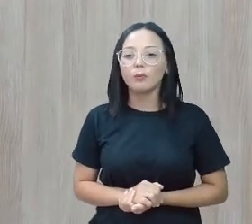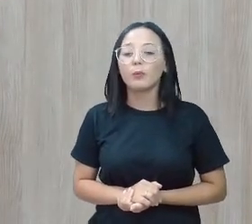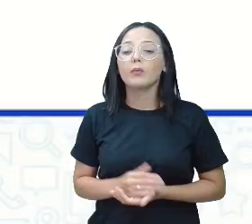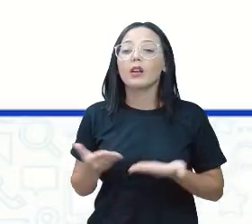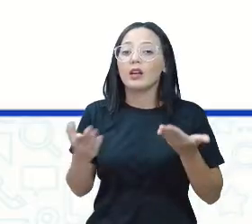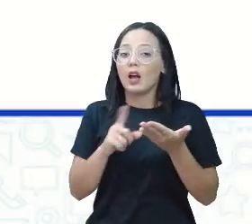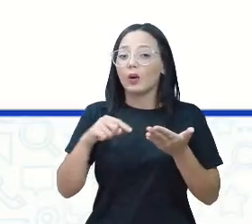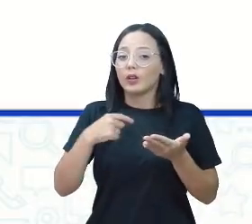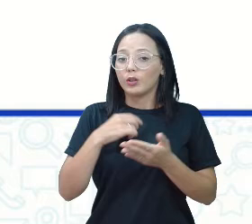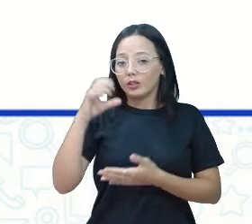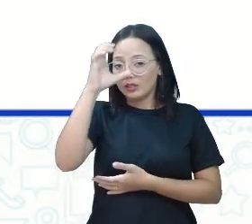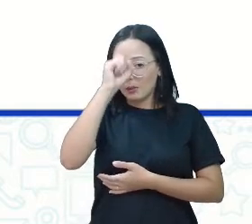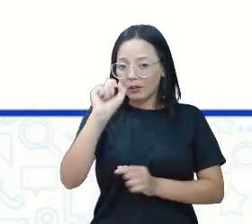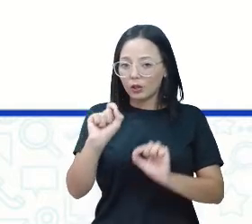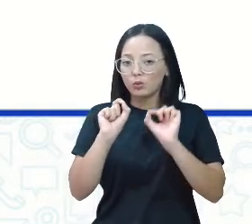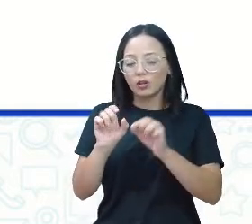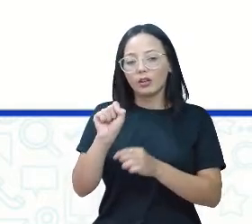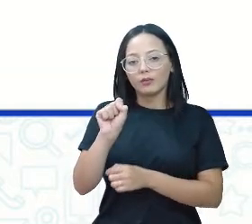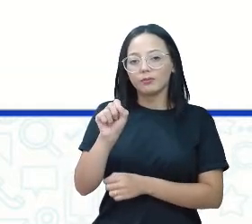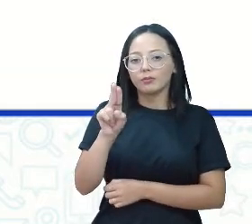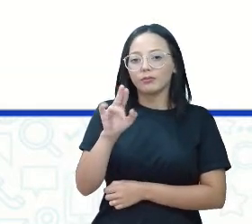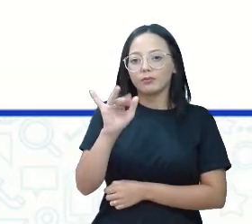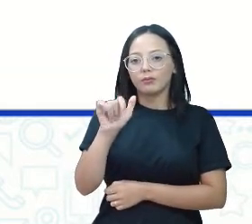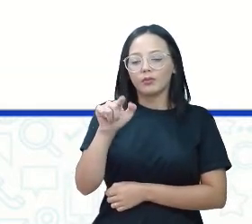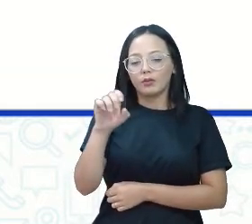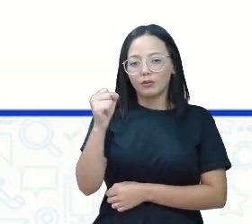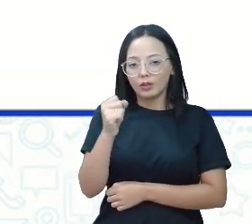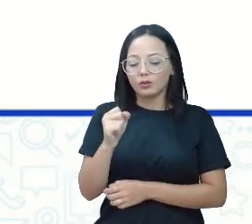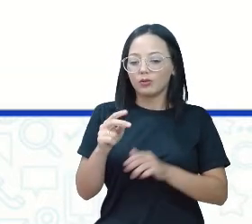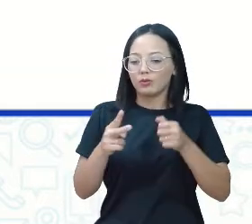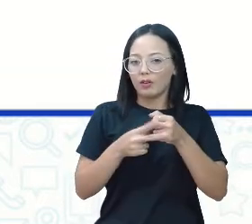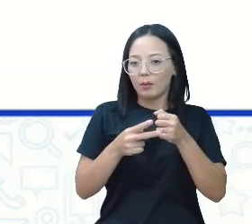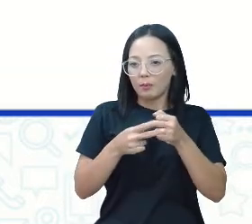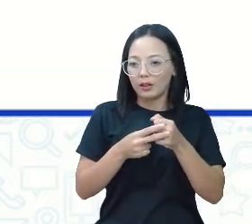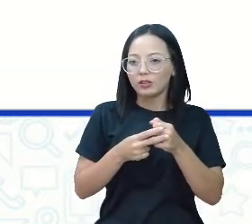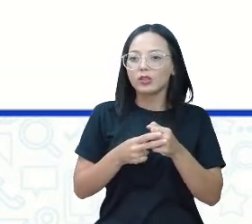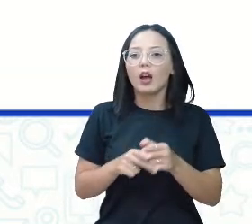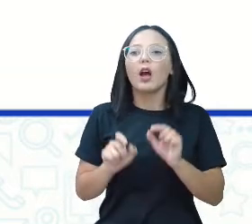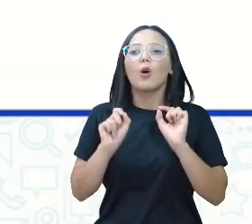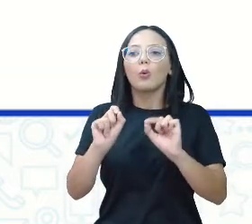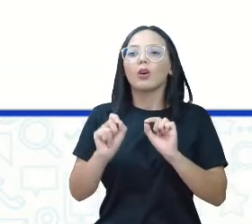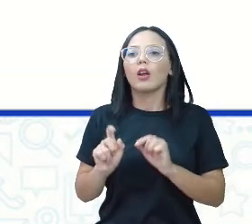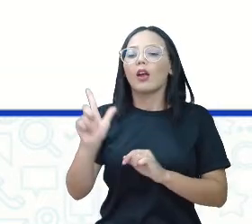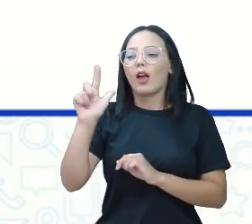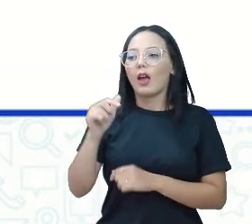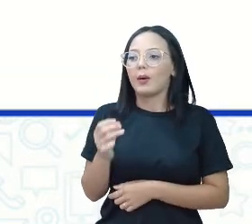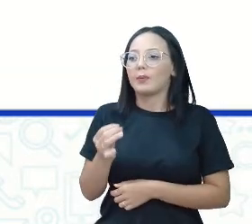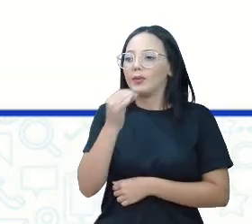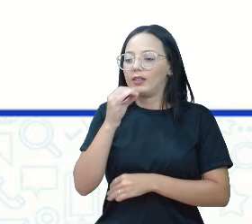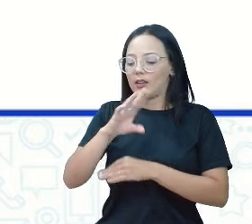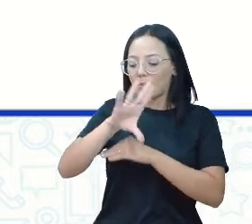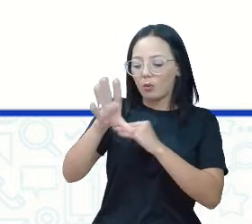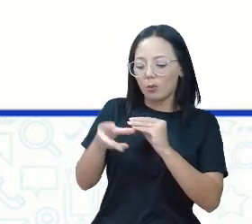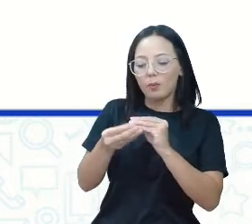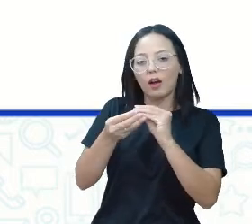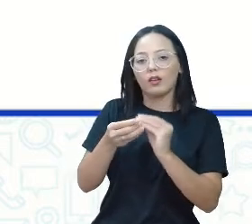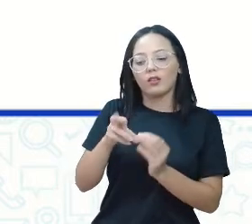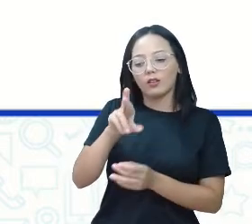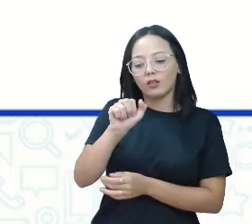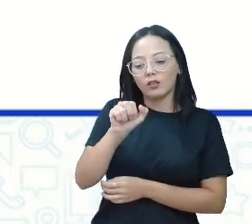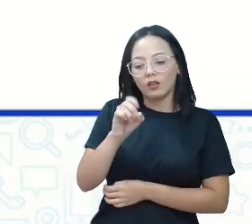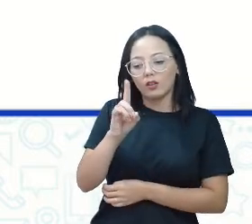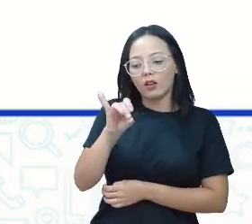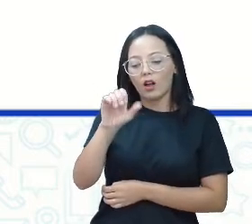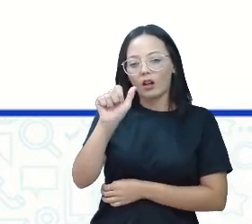Vamos ver os sufixos verbais agora? Os sufixos verbais agregam-se ao radical